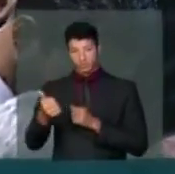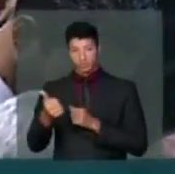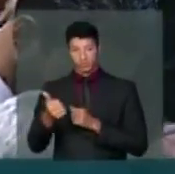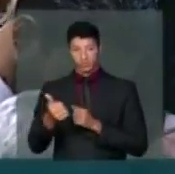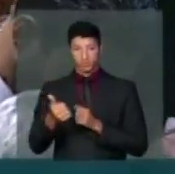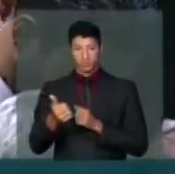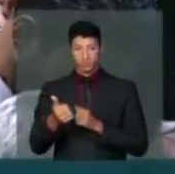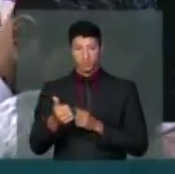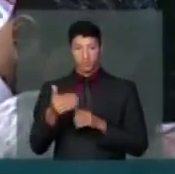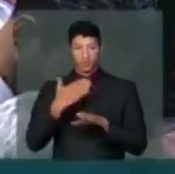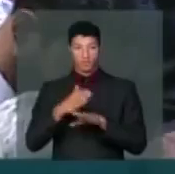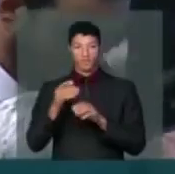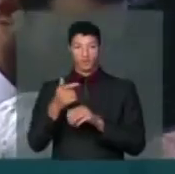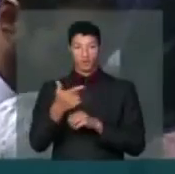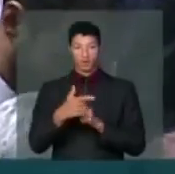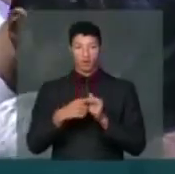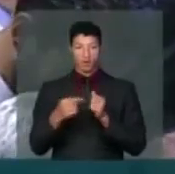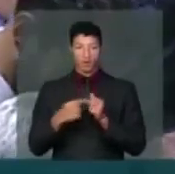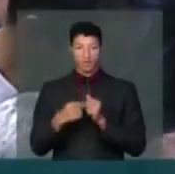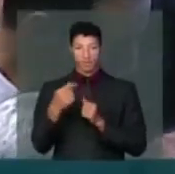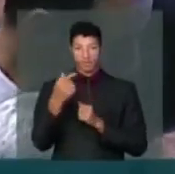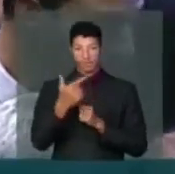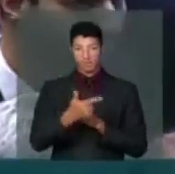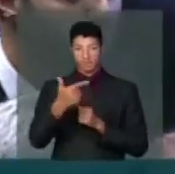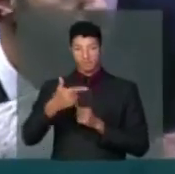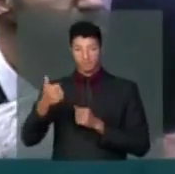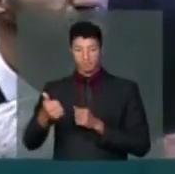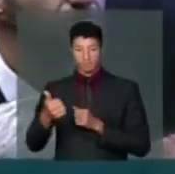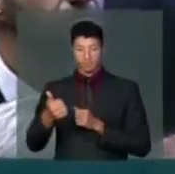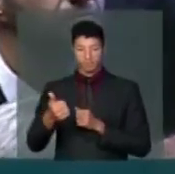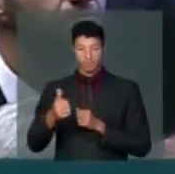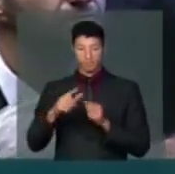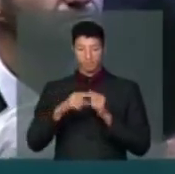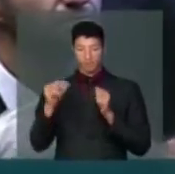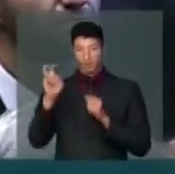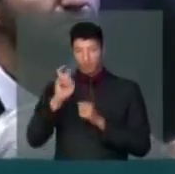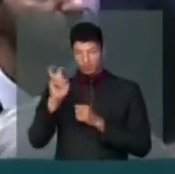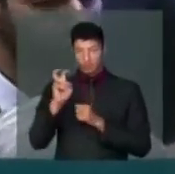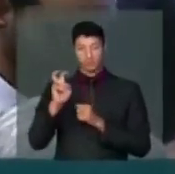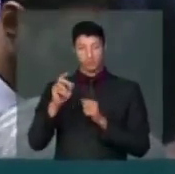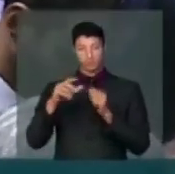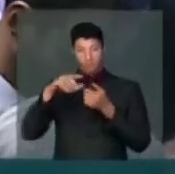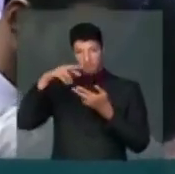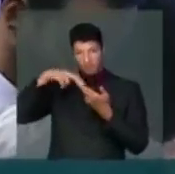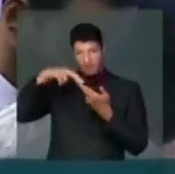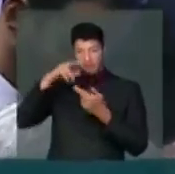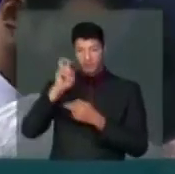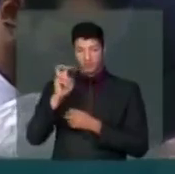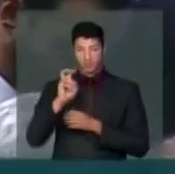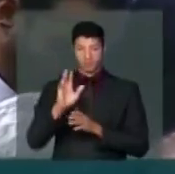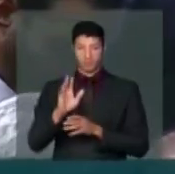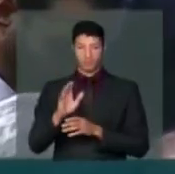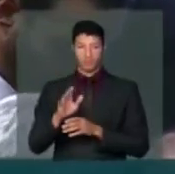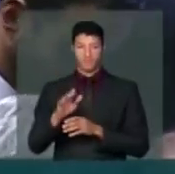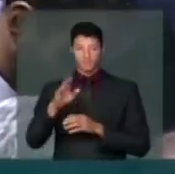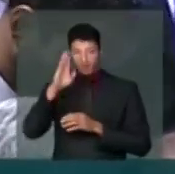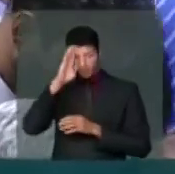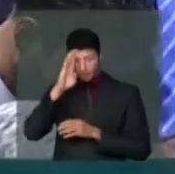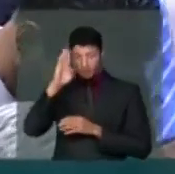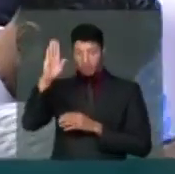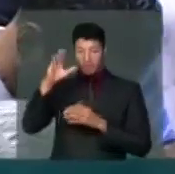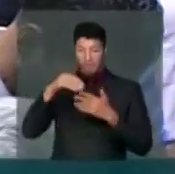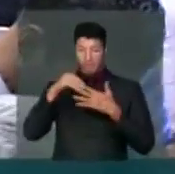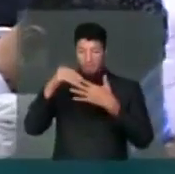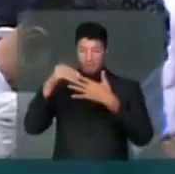seu treinador aí do lado. Artigo 221, parágrafo 5º. Parágrafo 5º. A prioridade